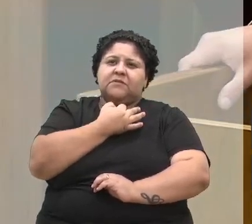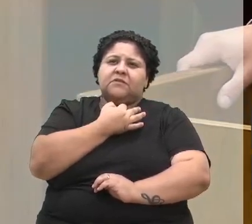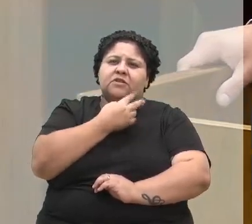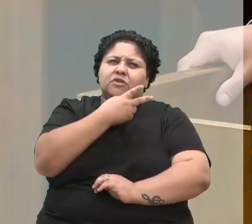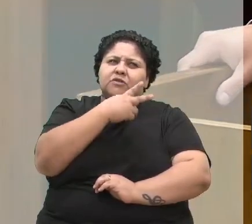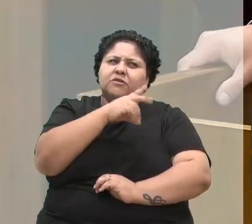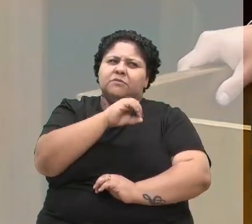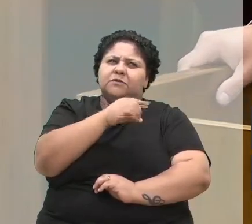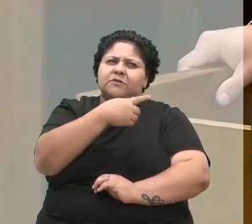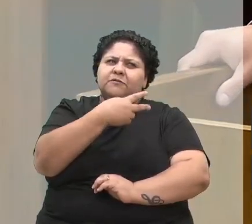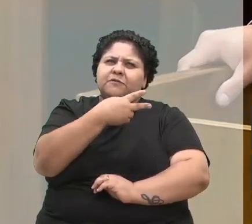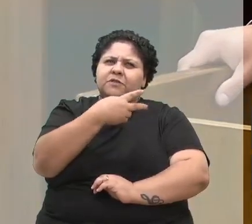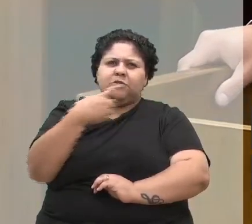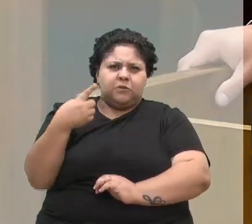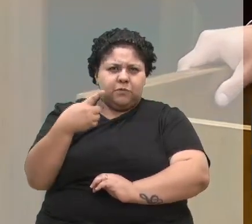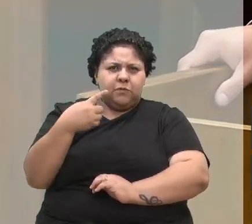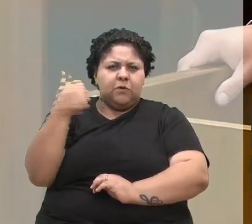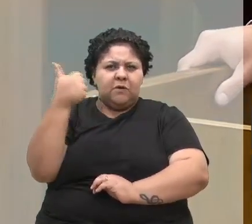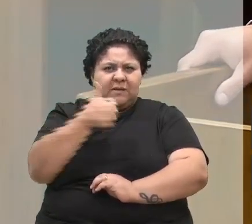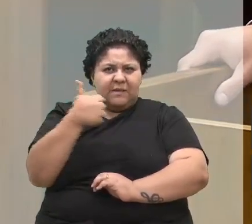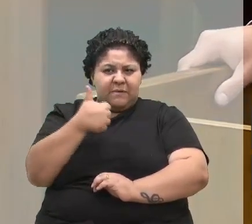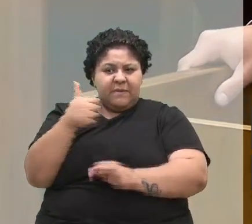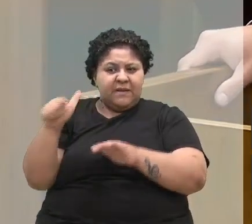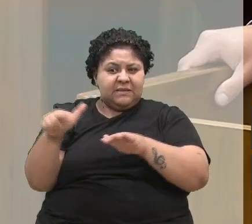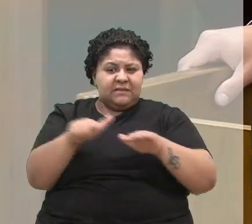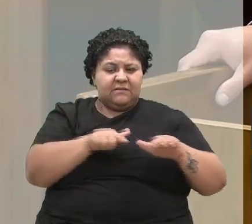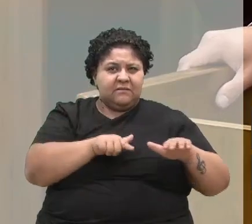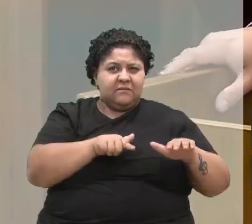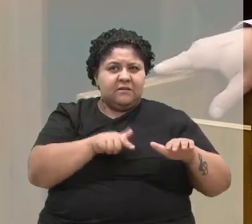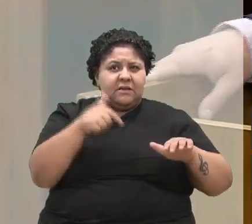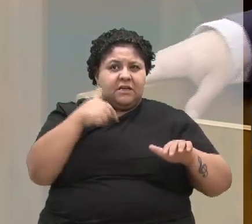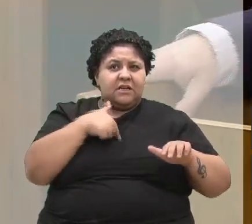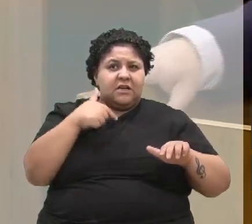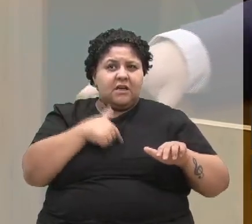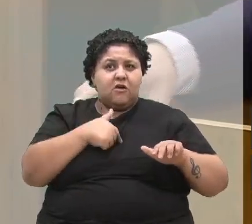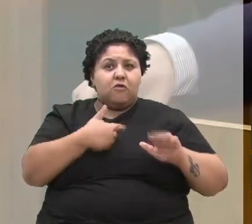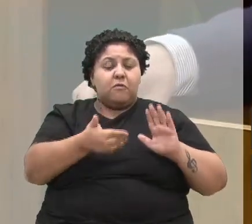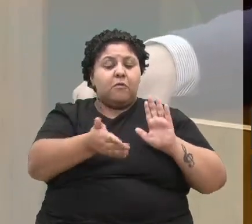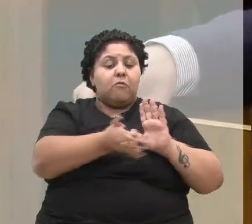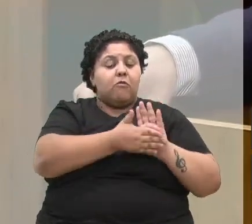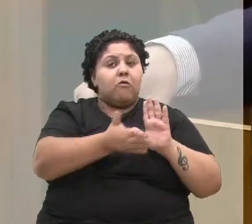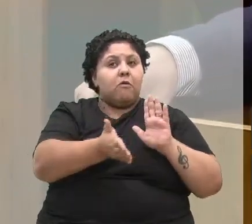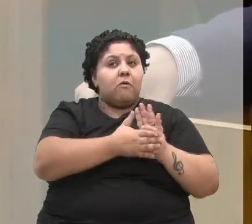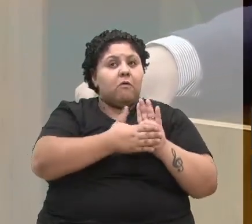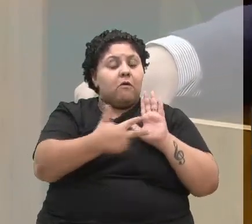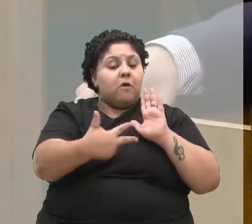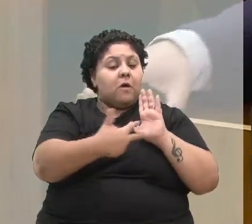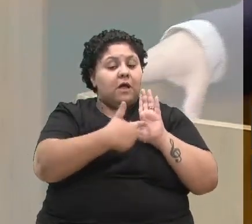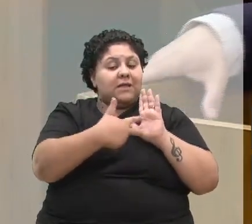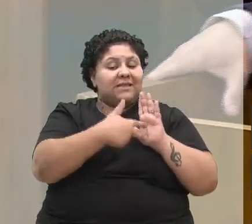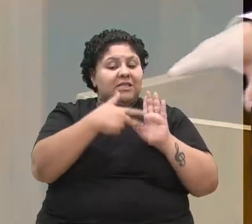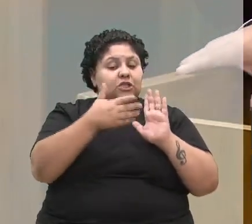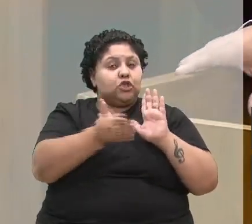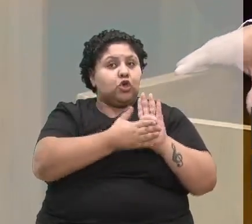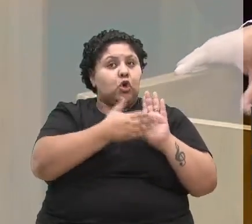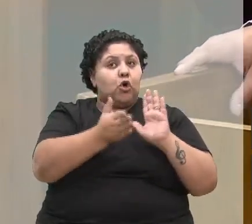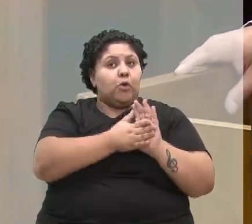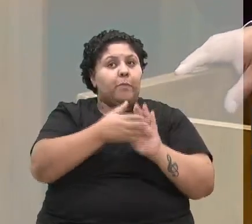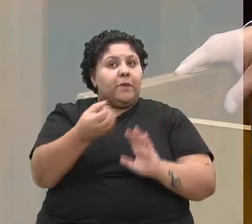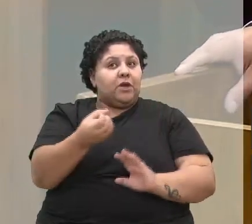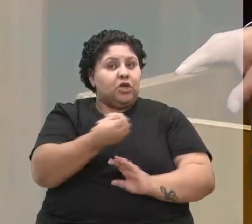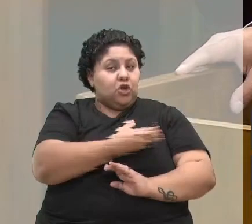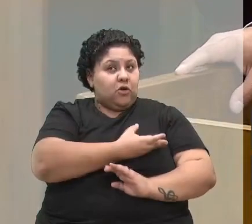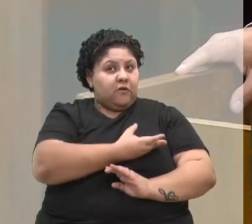2021, na primeira semana eu me comprometi de estar atento e cobrando a nova escola